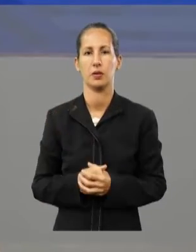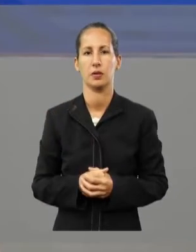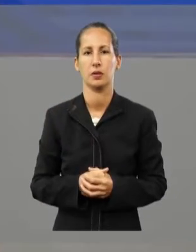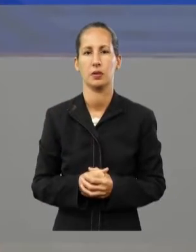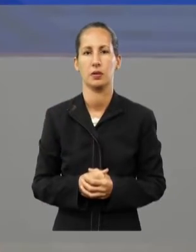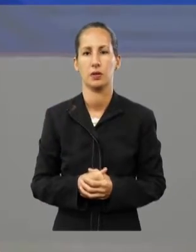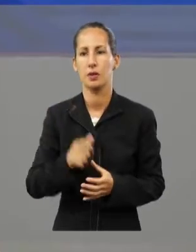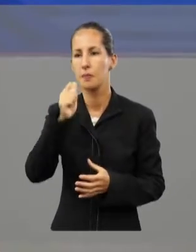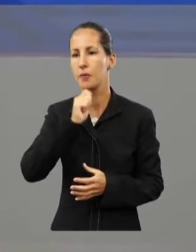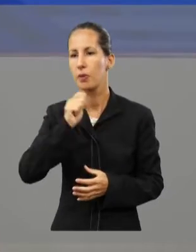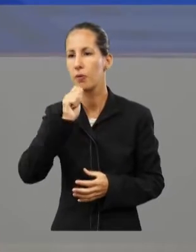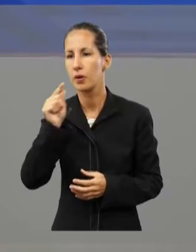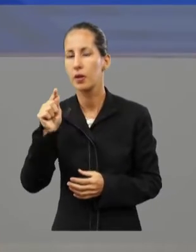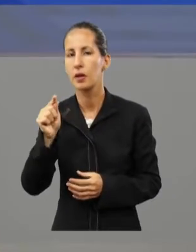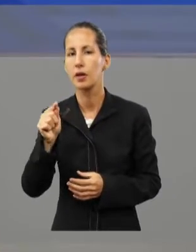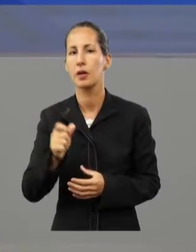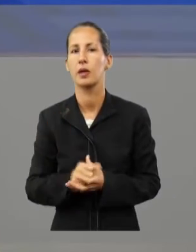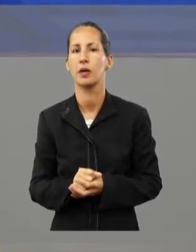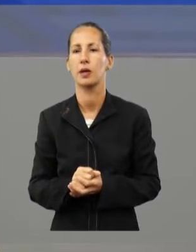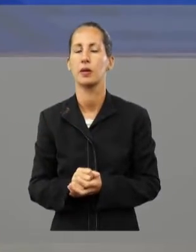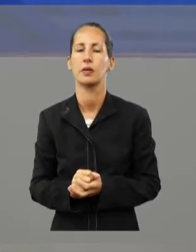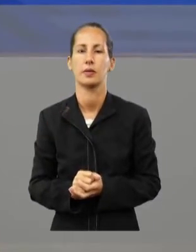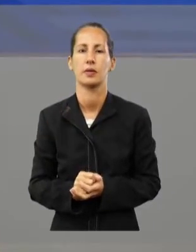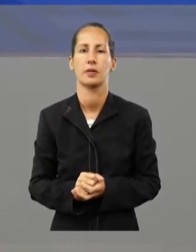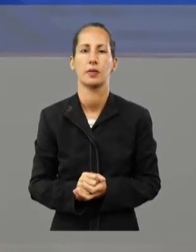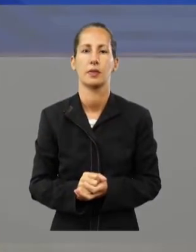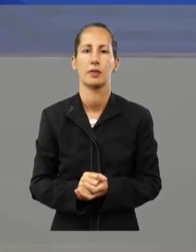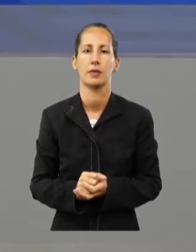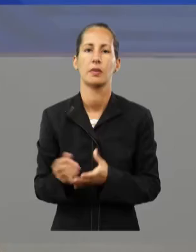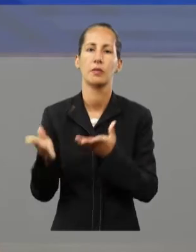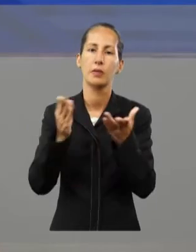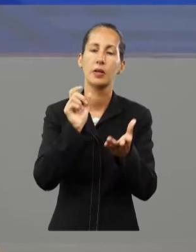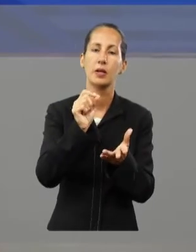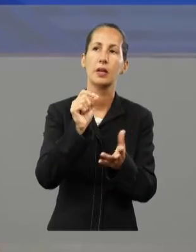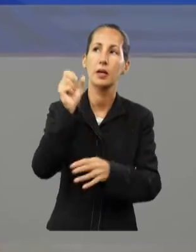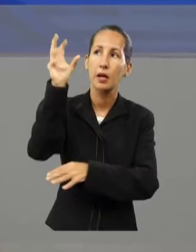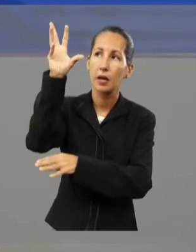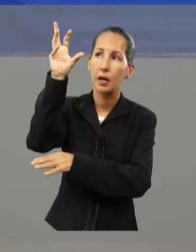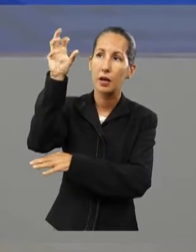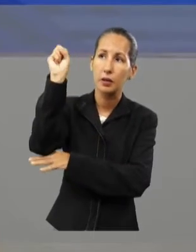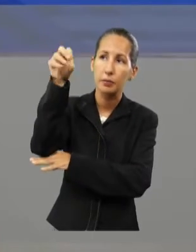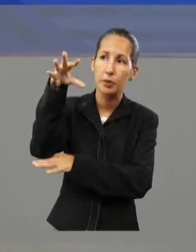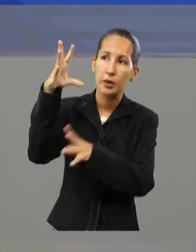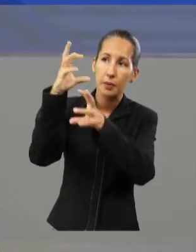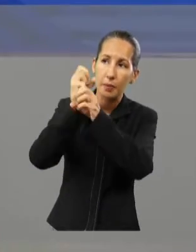na rua dando pão picolé, eu pede mal do mundo. Esse posto está queimado, eu noto.